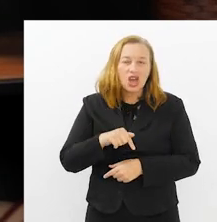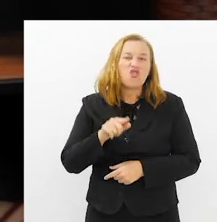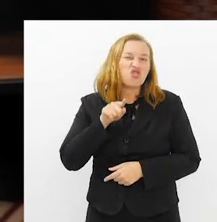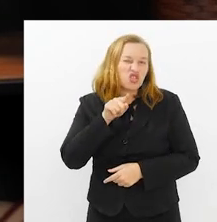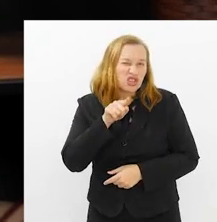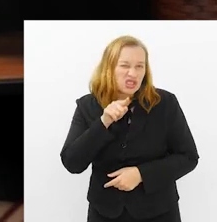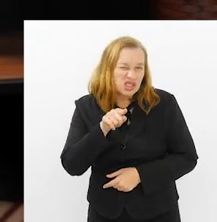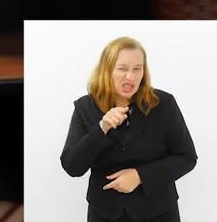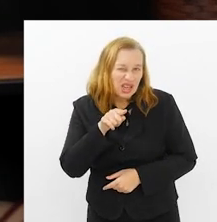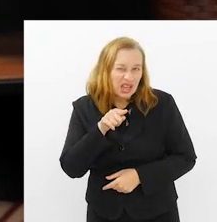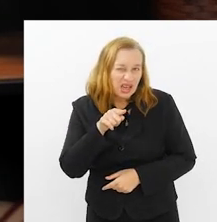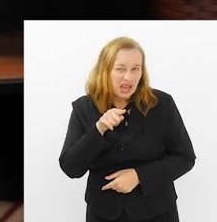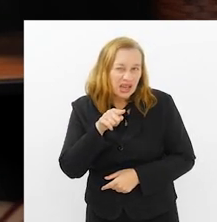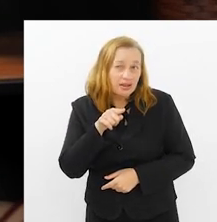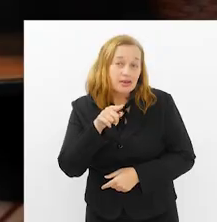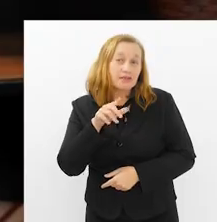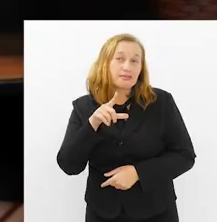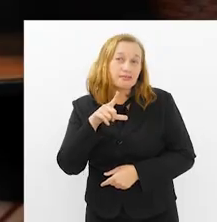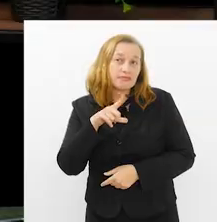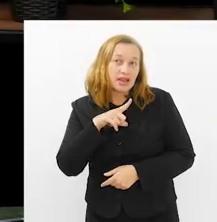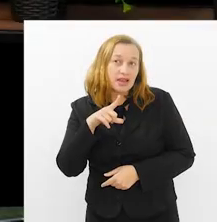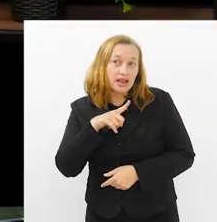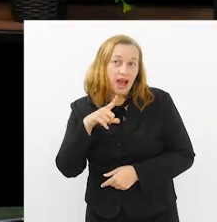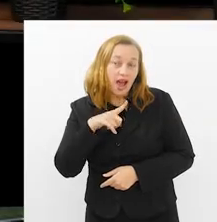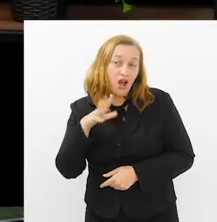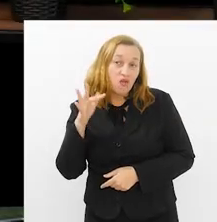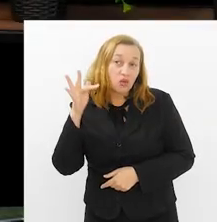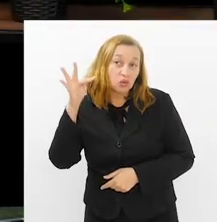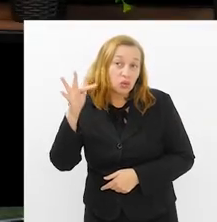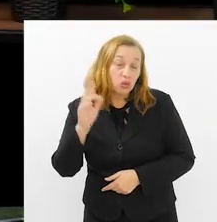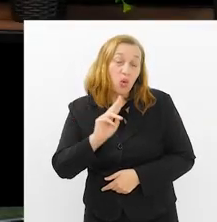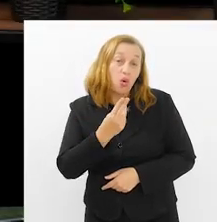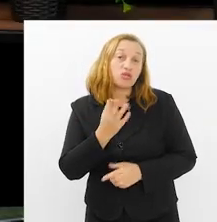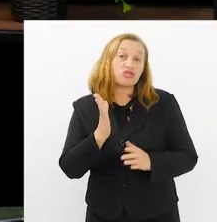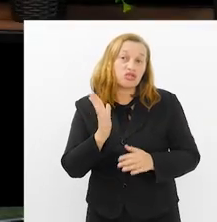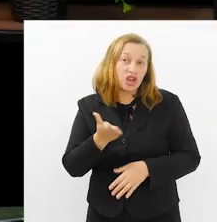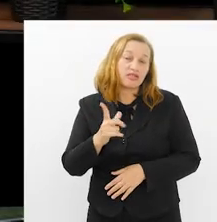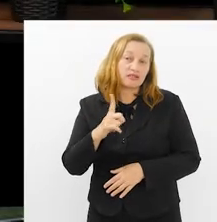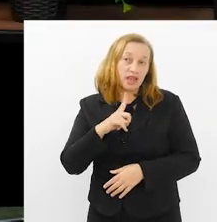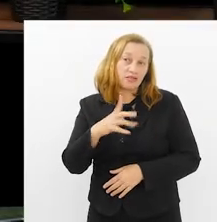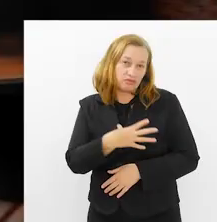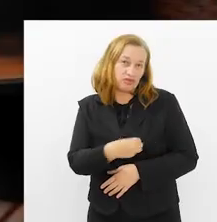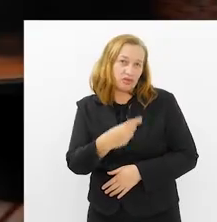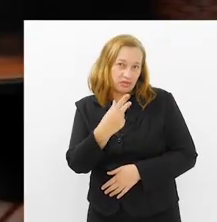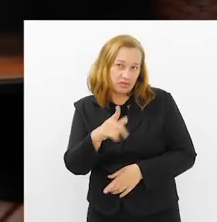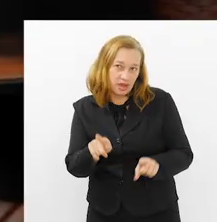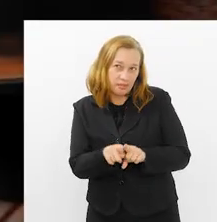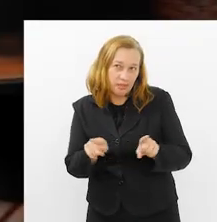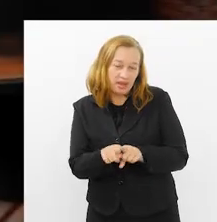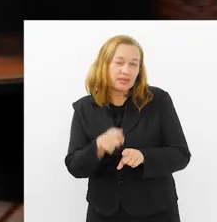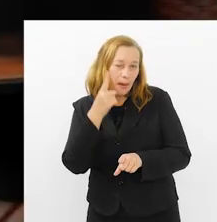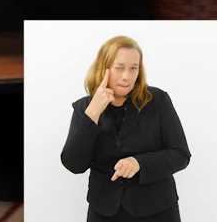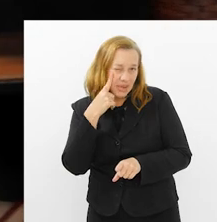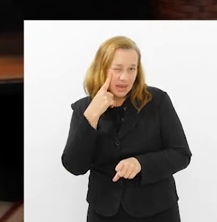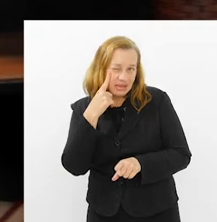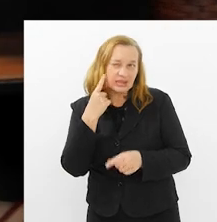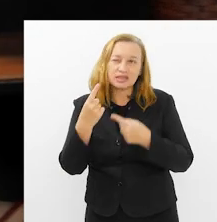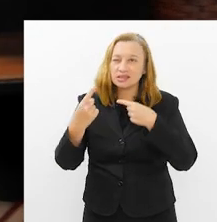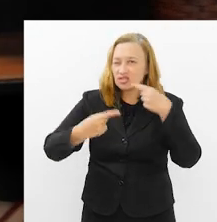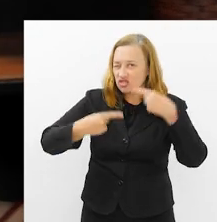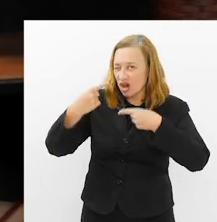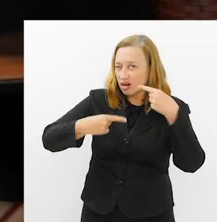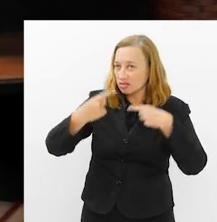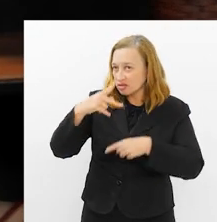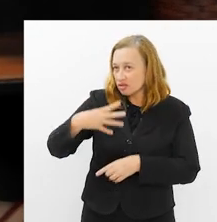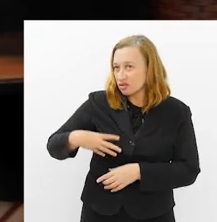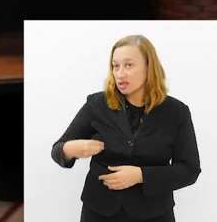estamos tendo aqui, você teria, você terá, com seus filhos também? Você pensa nessa